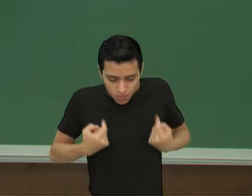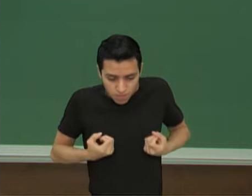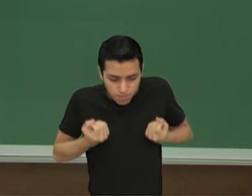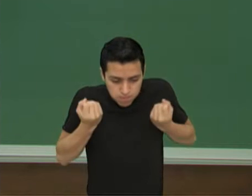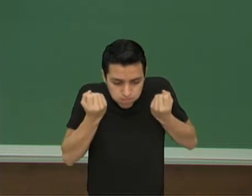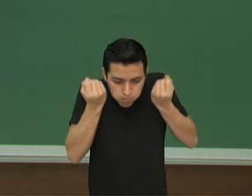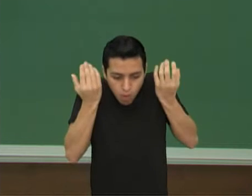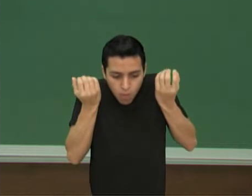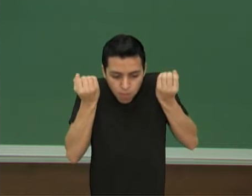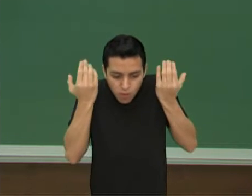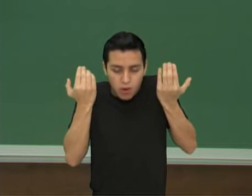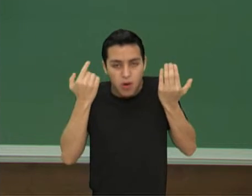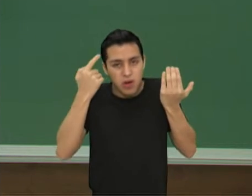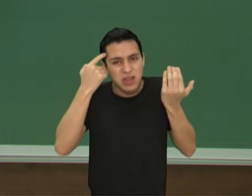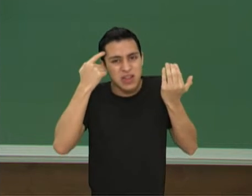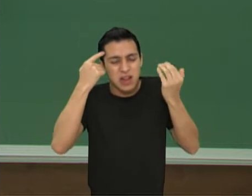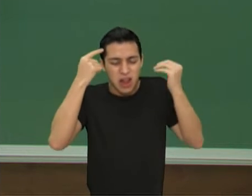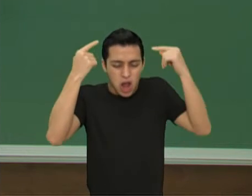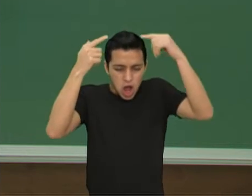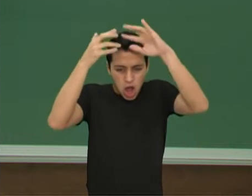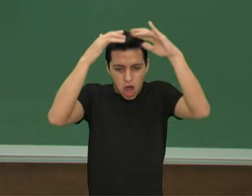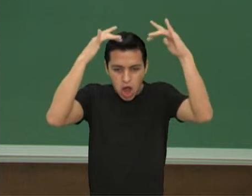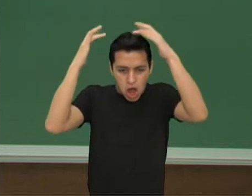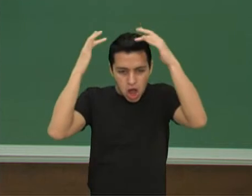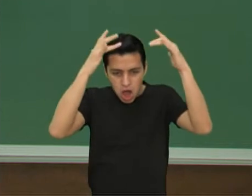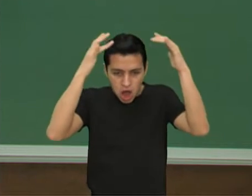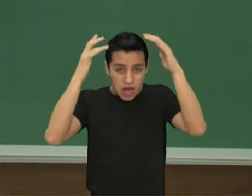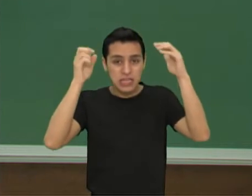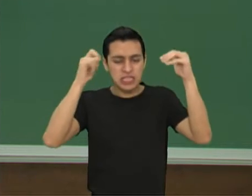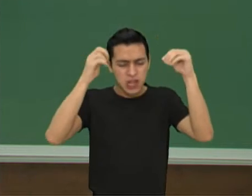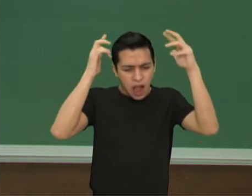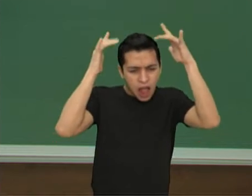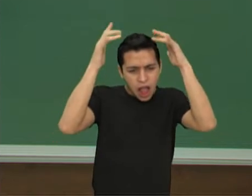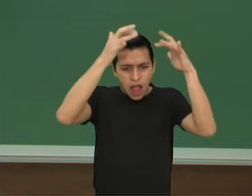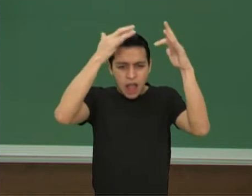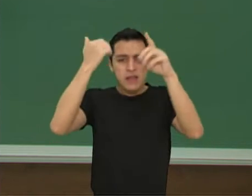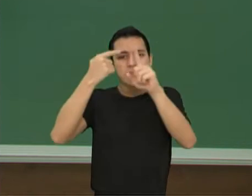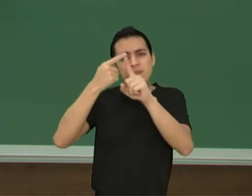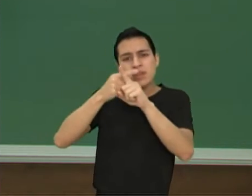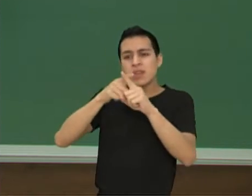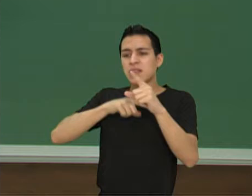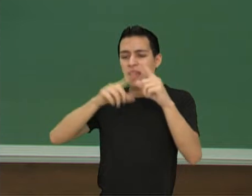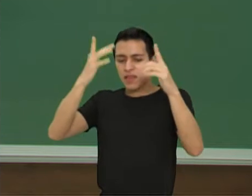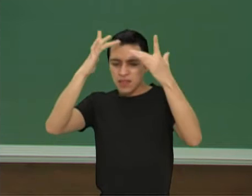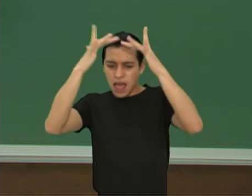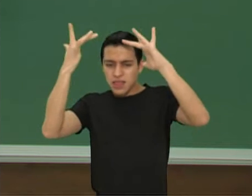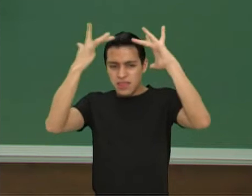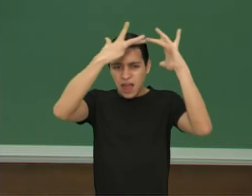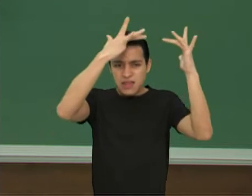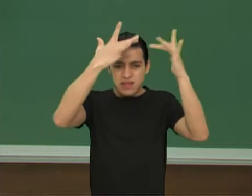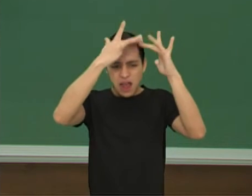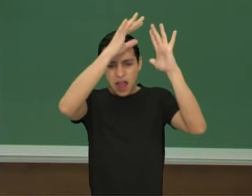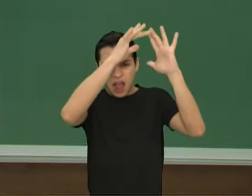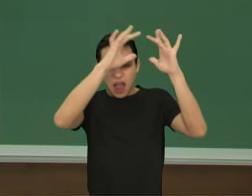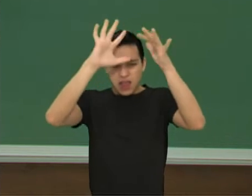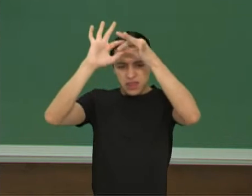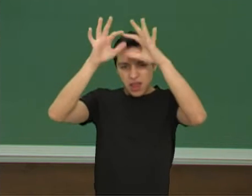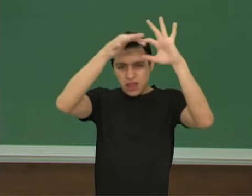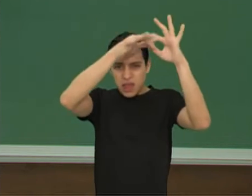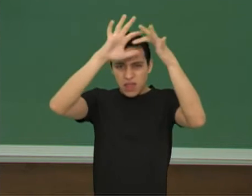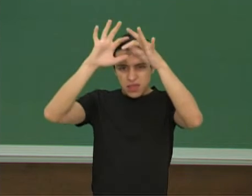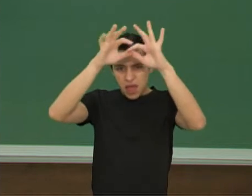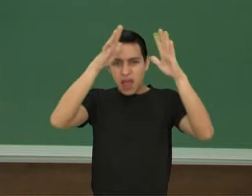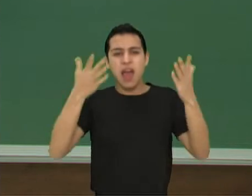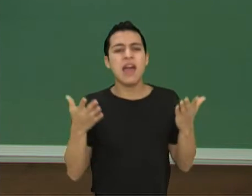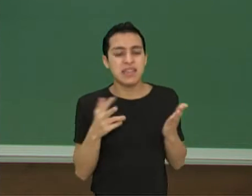do seu sistema nervoso. Se o seu sistema nervoso realiza esse movimento, é porque houve uma sinapse nos seus neurônios, ou seja,